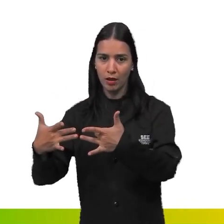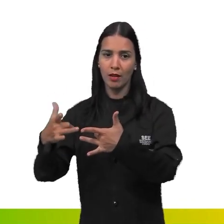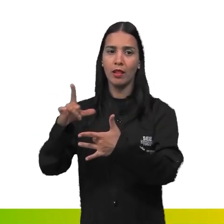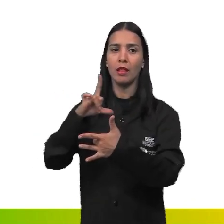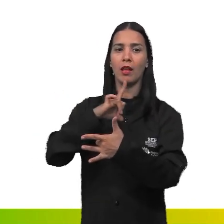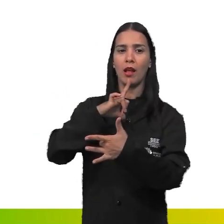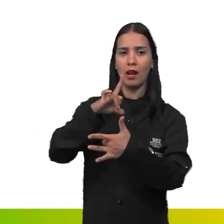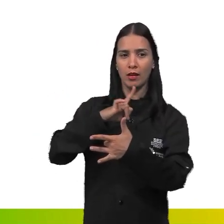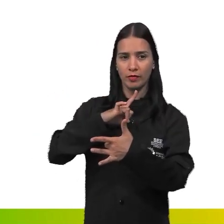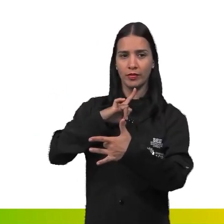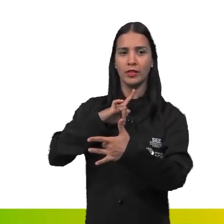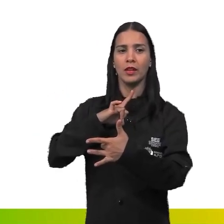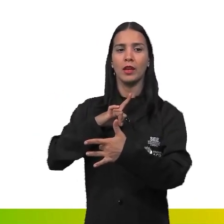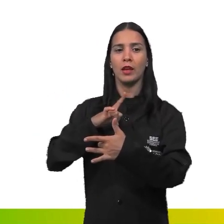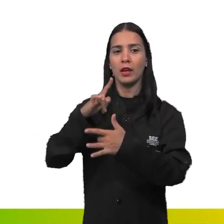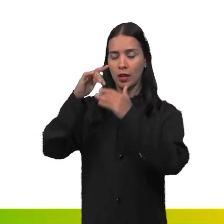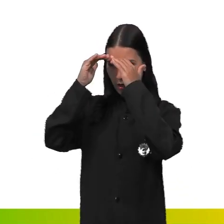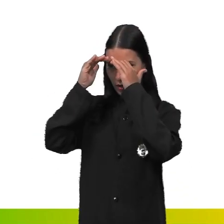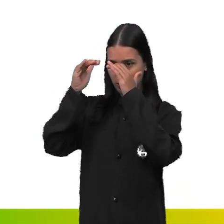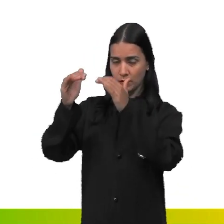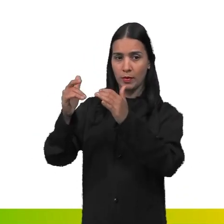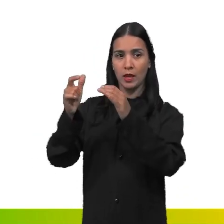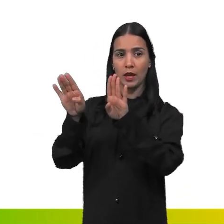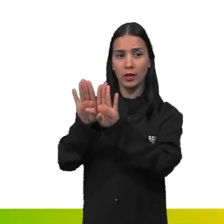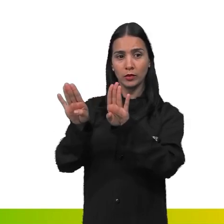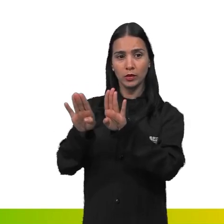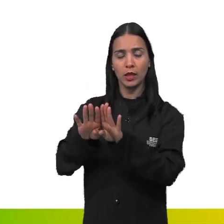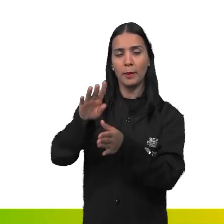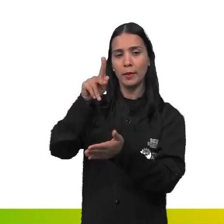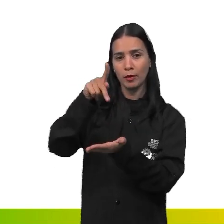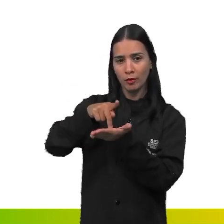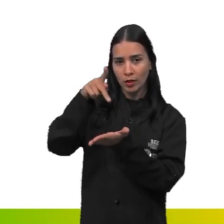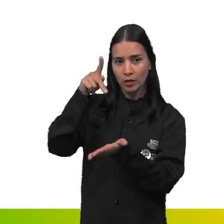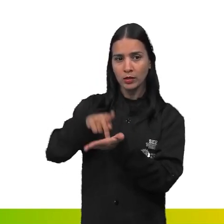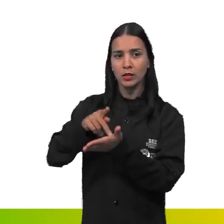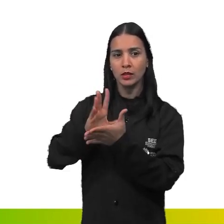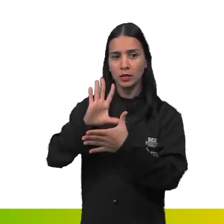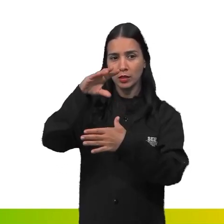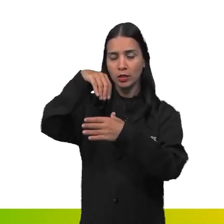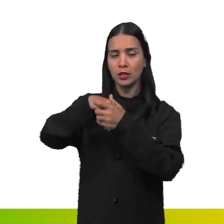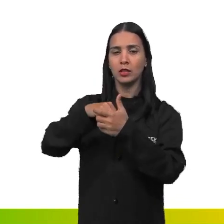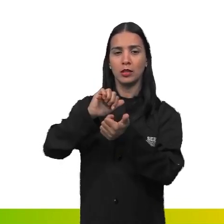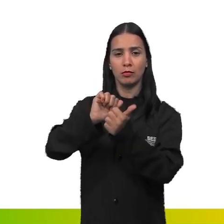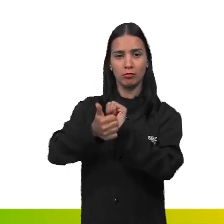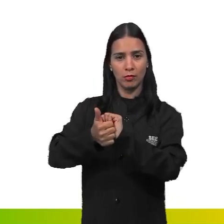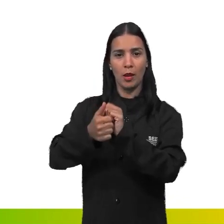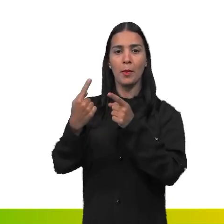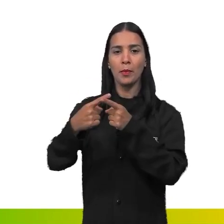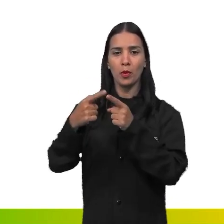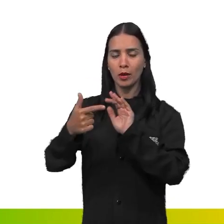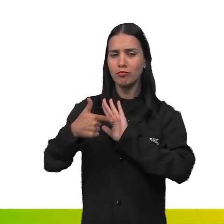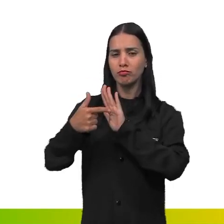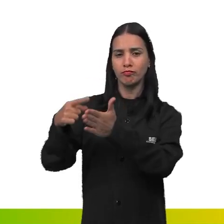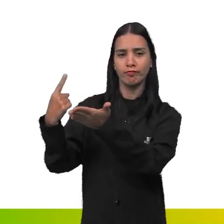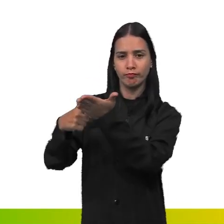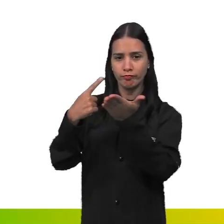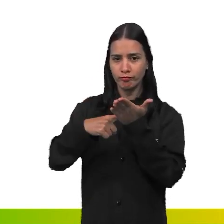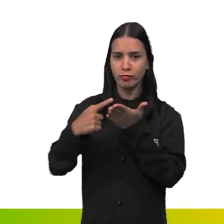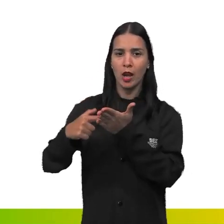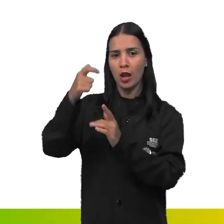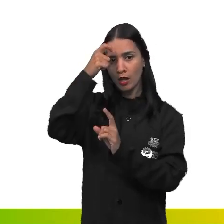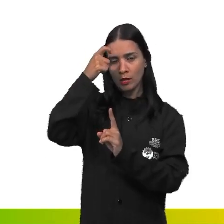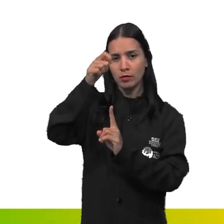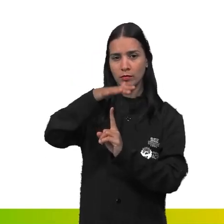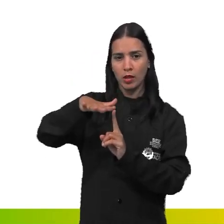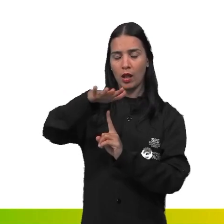empatia no esporte. O jogador admite uma falta, mesmo sem ser penalizado, demonstra compromisso com os princípios